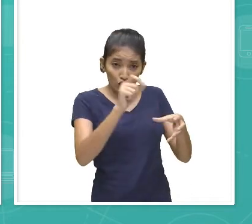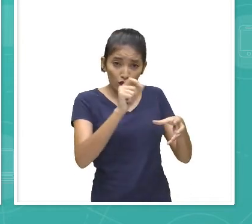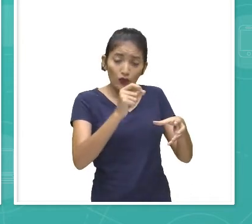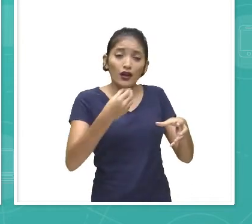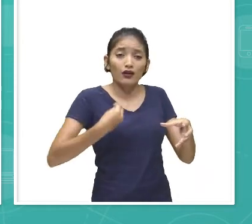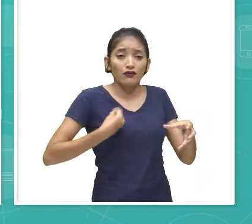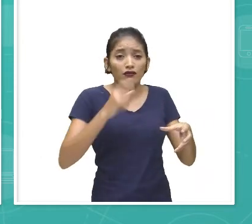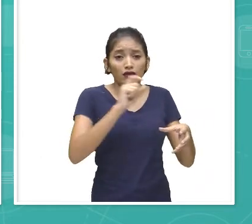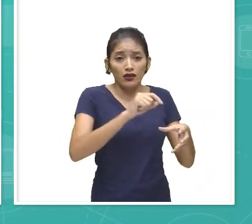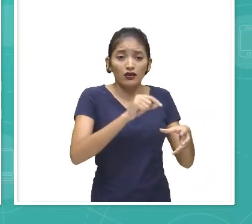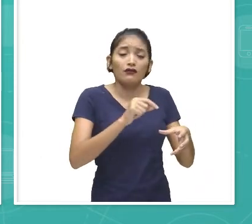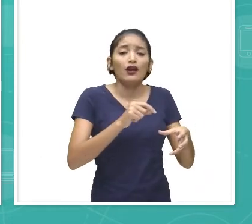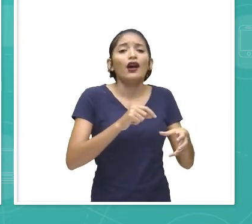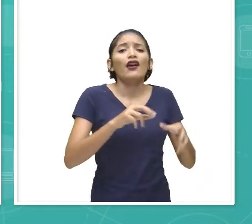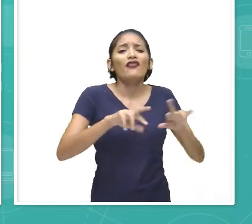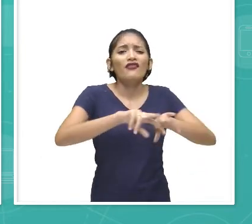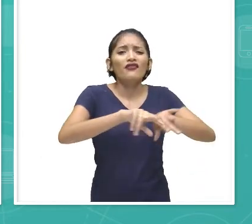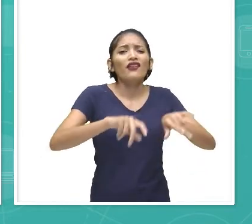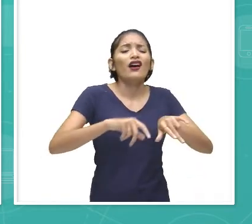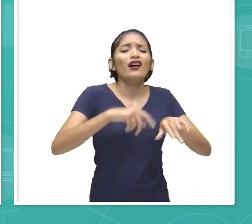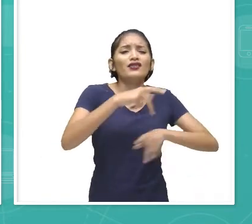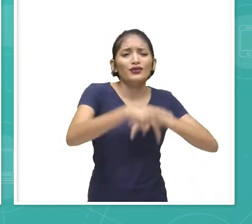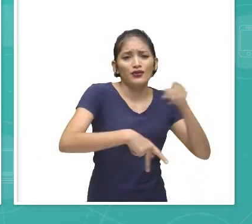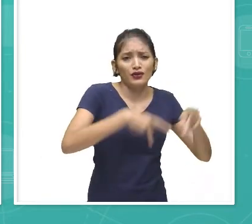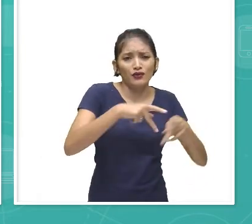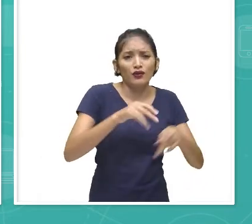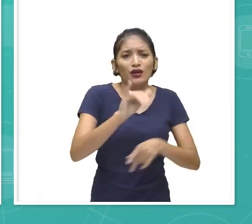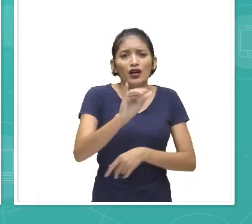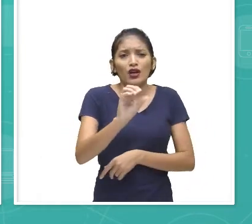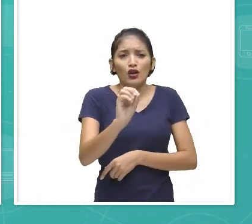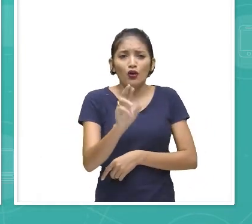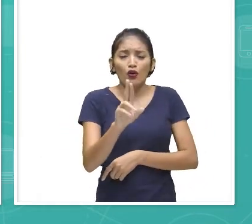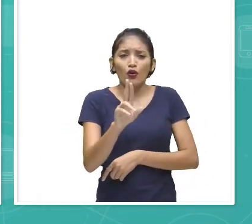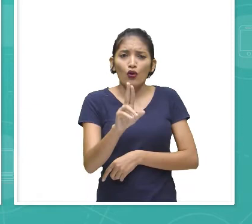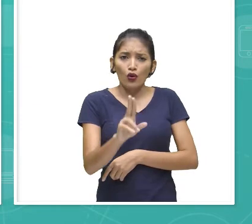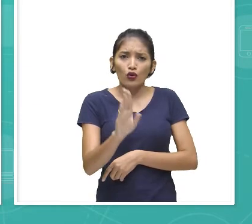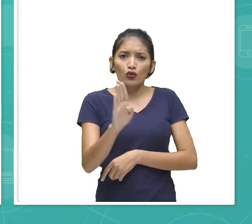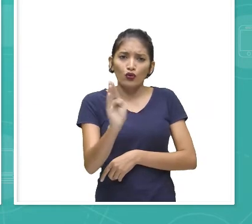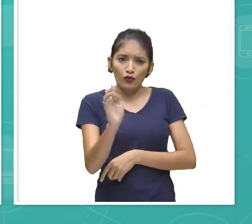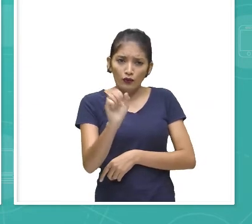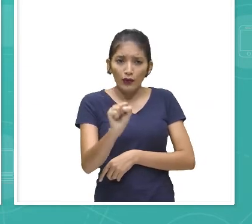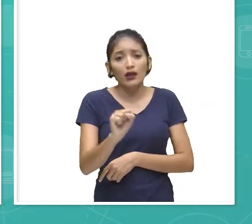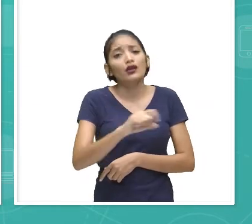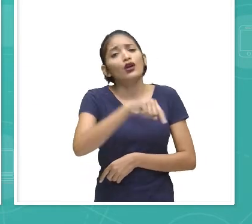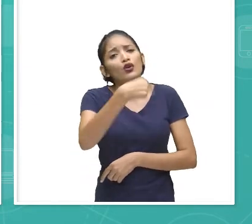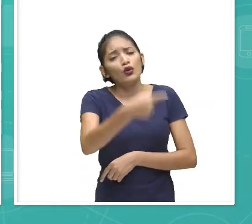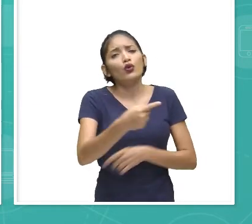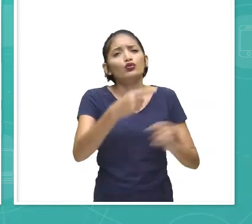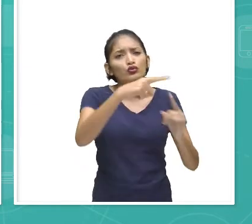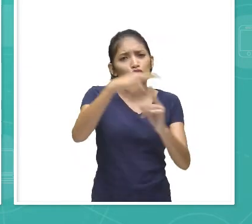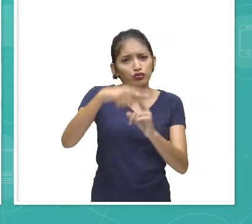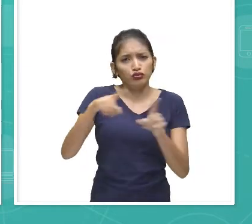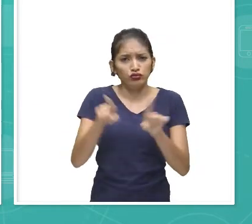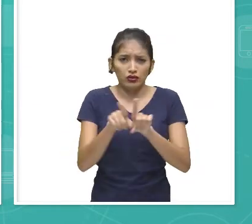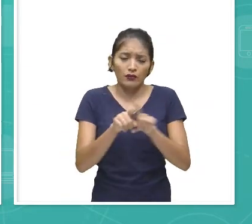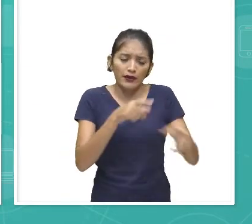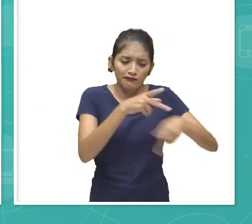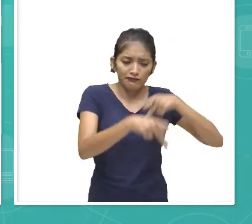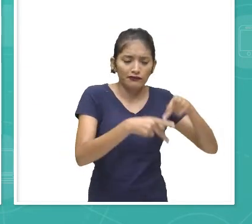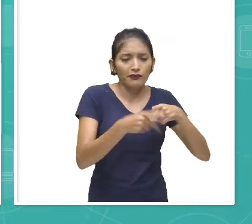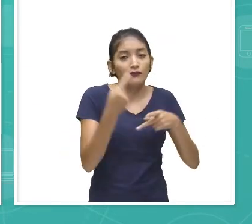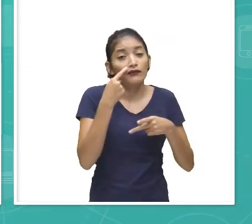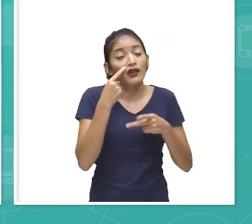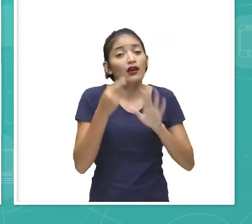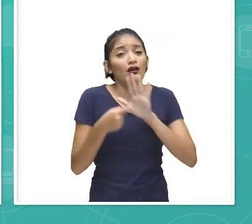parte nações dos Iorubás ou Nagôs, dos Gegés e dos Fanti Ashanti. A gente vai ver uma